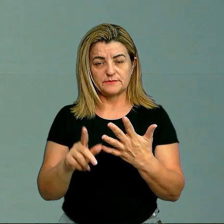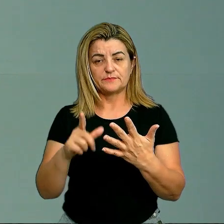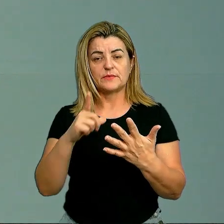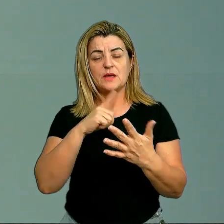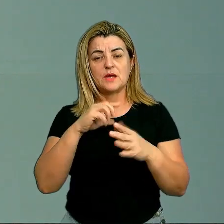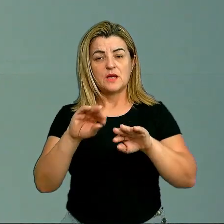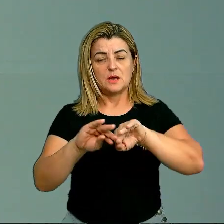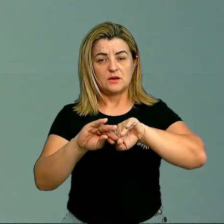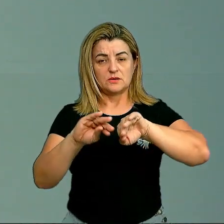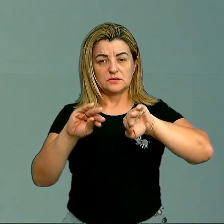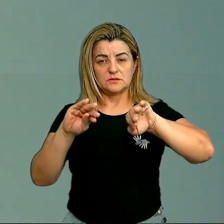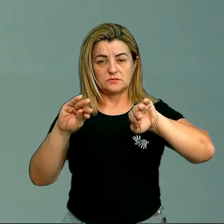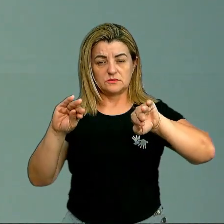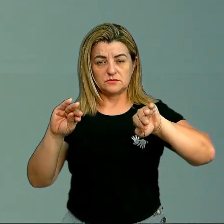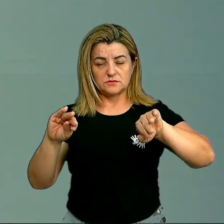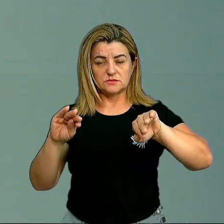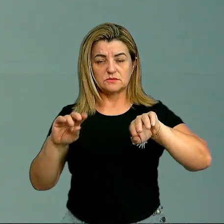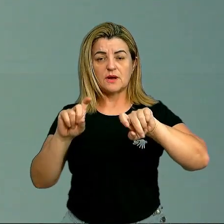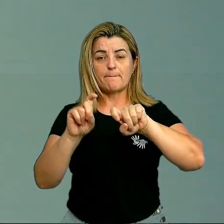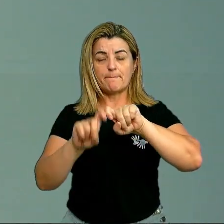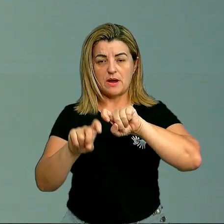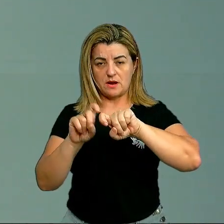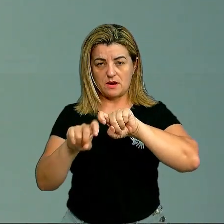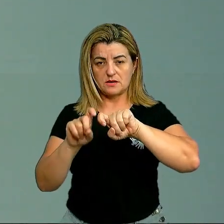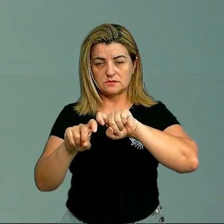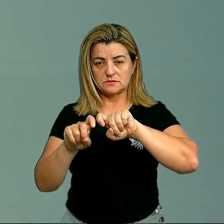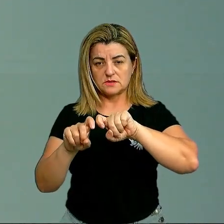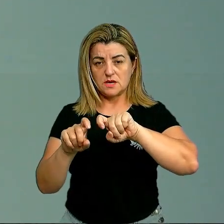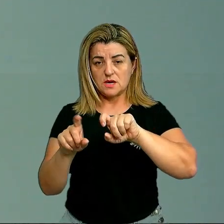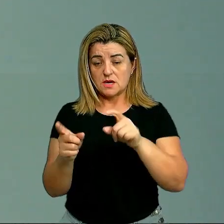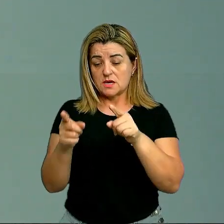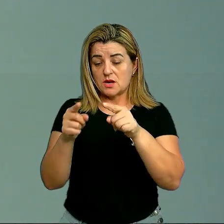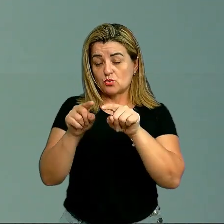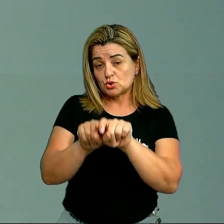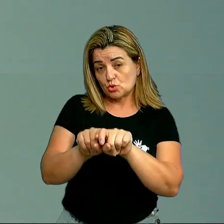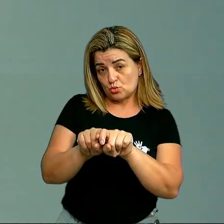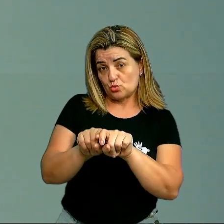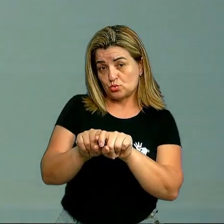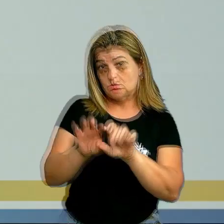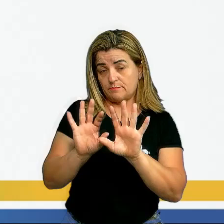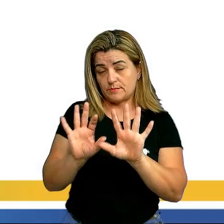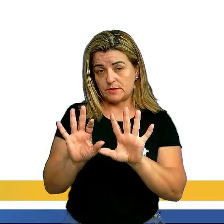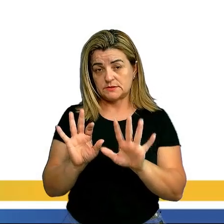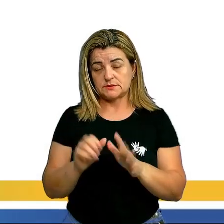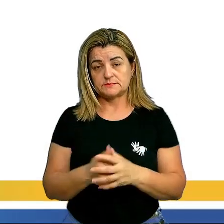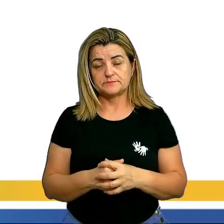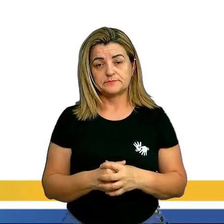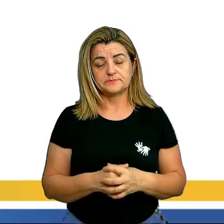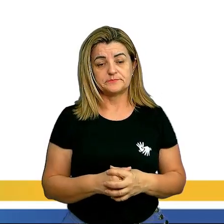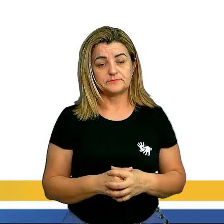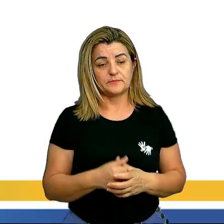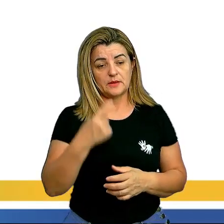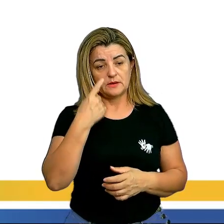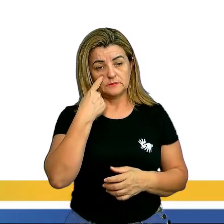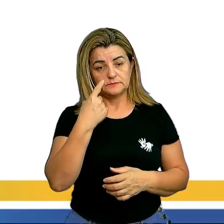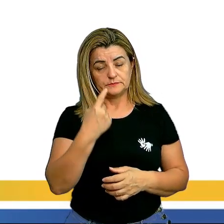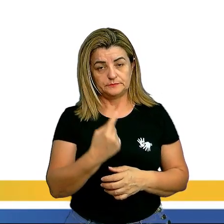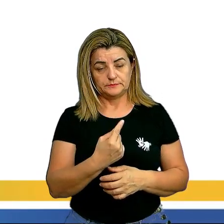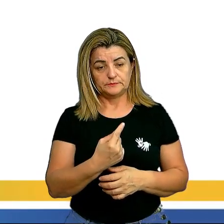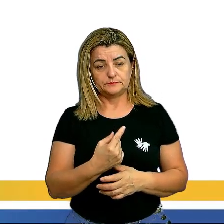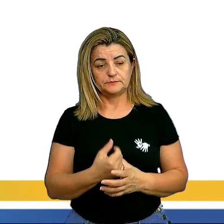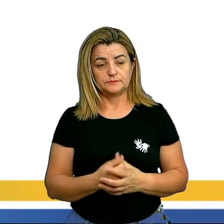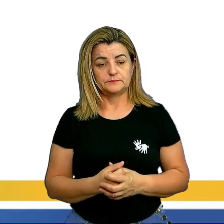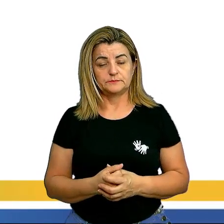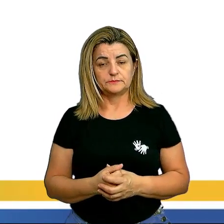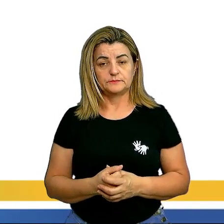um isolamento reprodutivo, que não se cruzam entre si. Ponto. Olhando aqui, a gente já mata